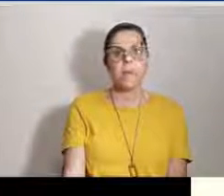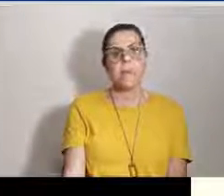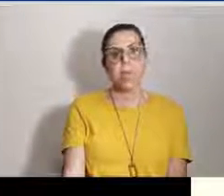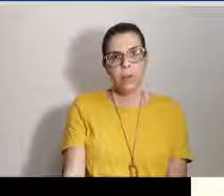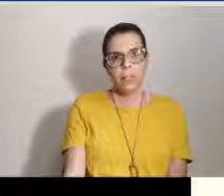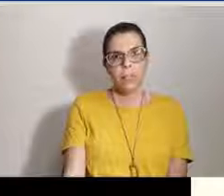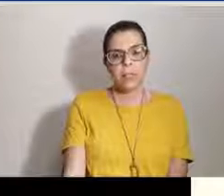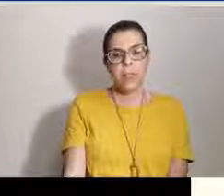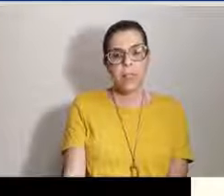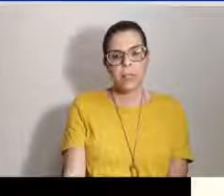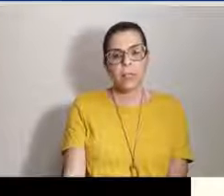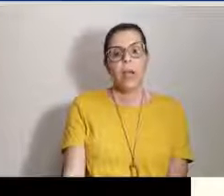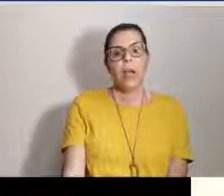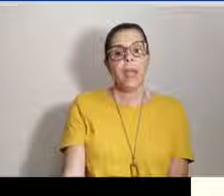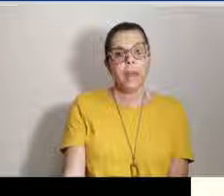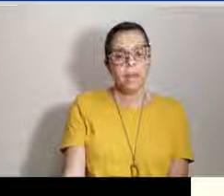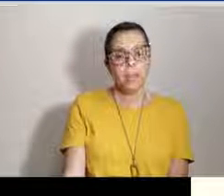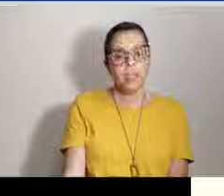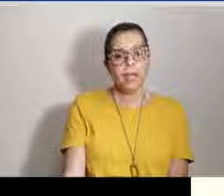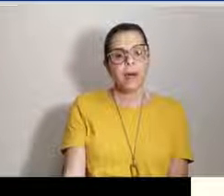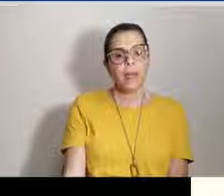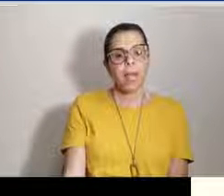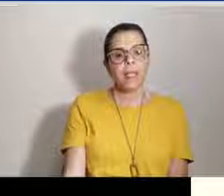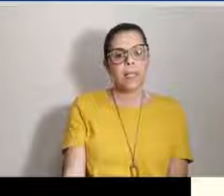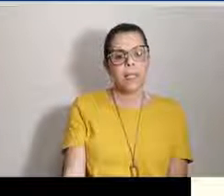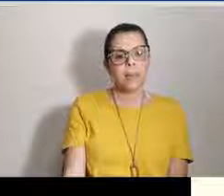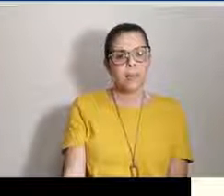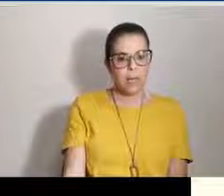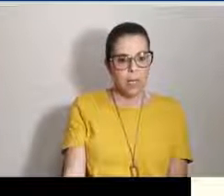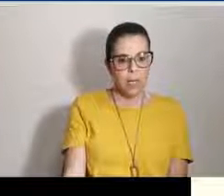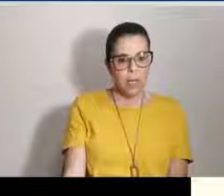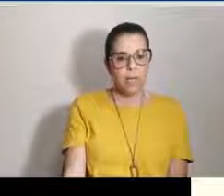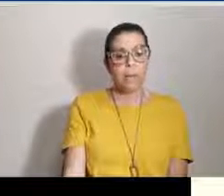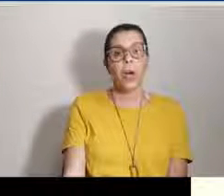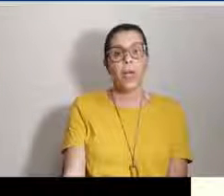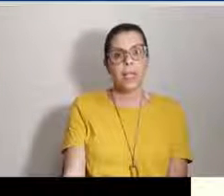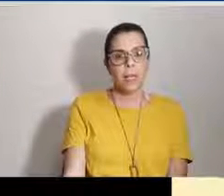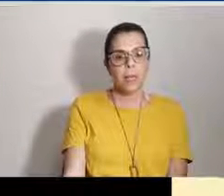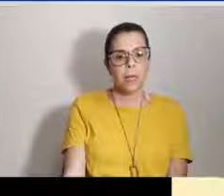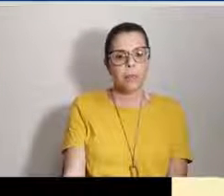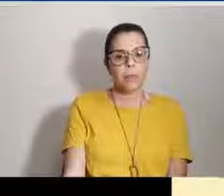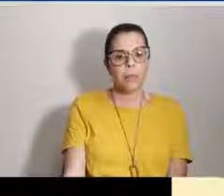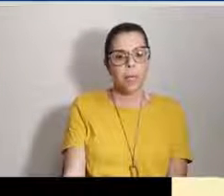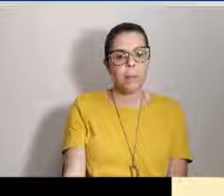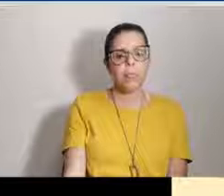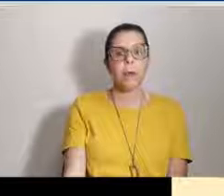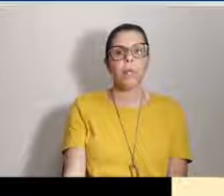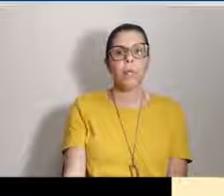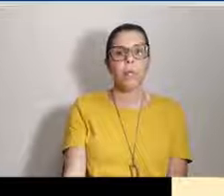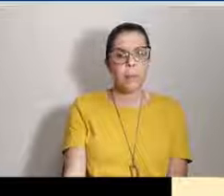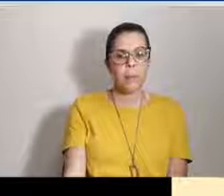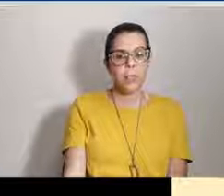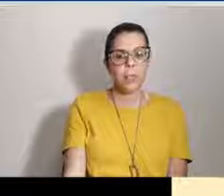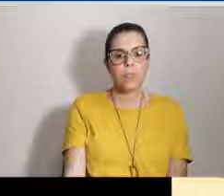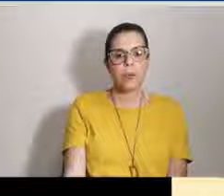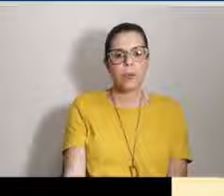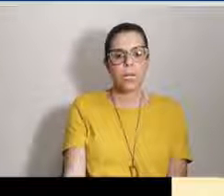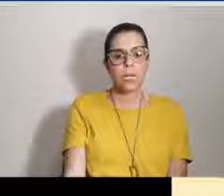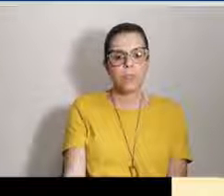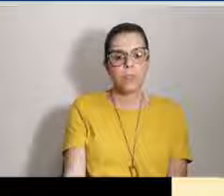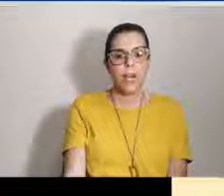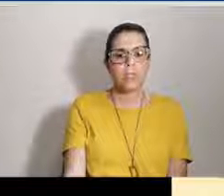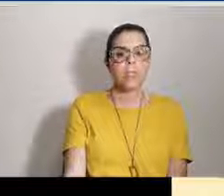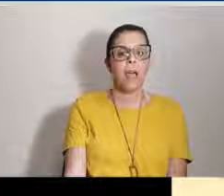de Santana, e o licenciando em Física Wesley Lima dos Santos. Nós analisamos os memes enquanto